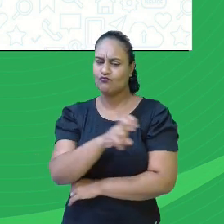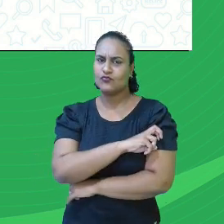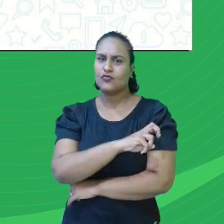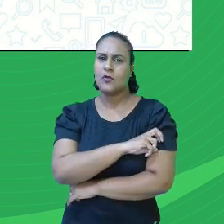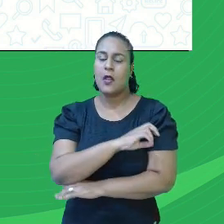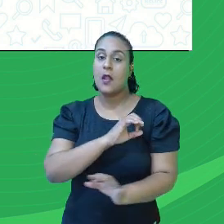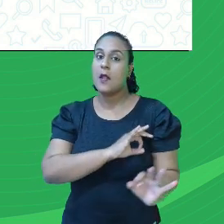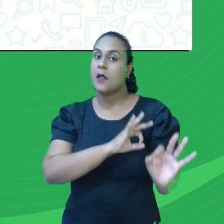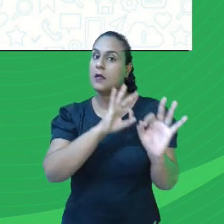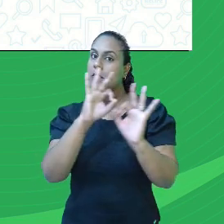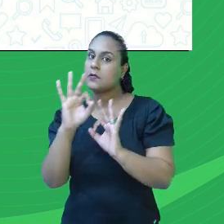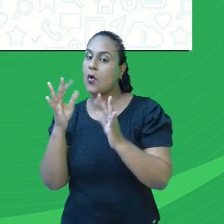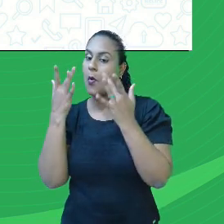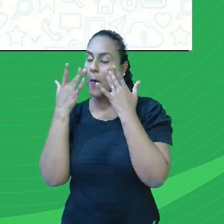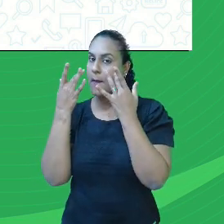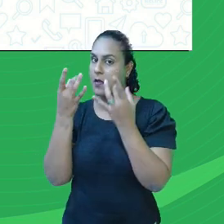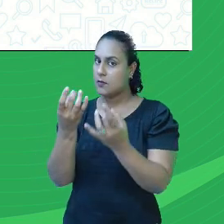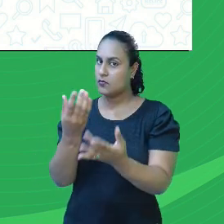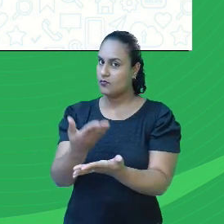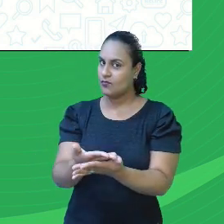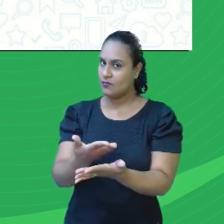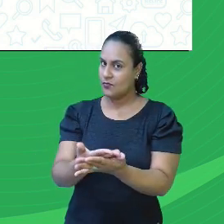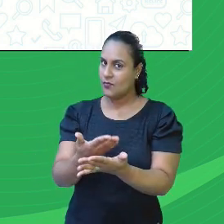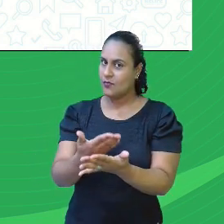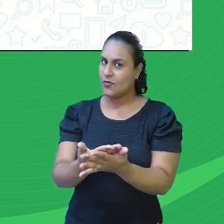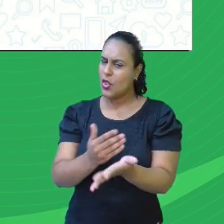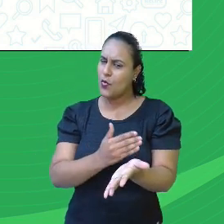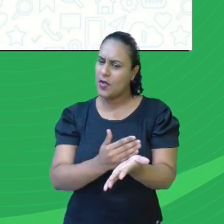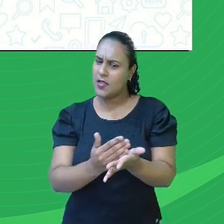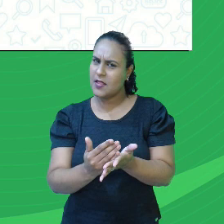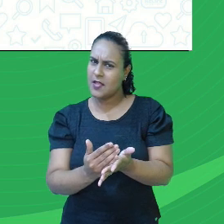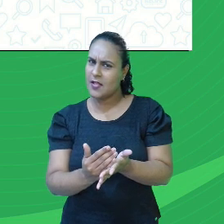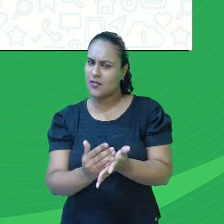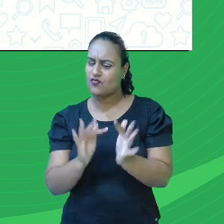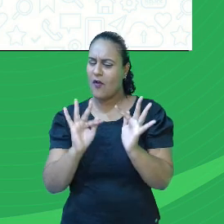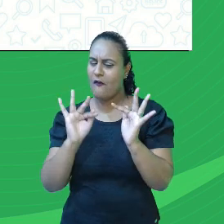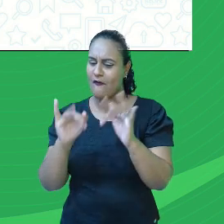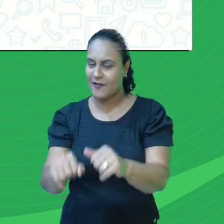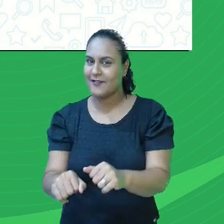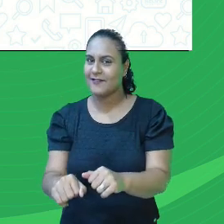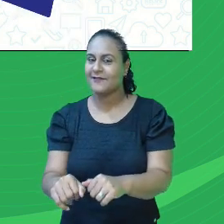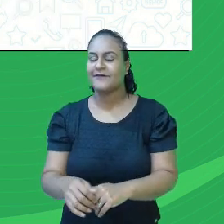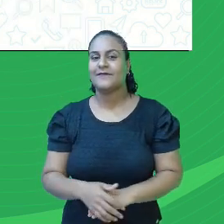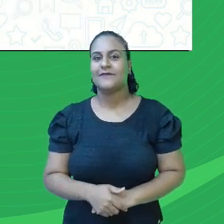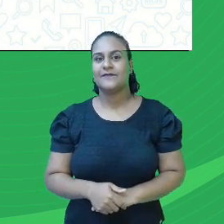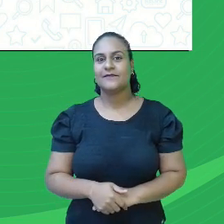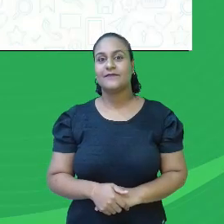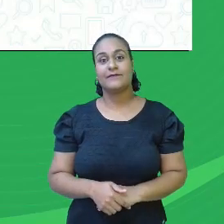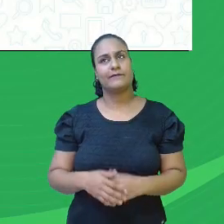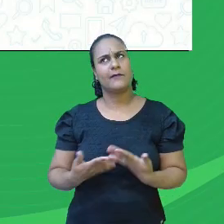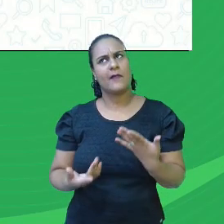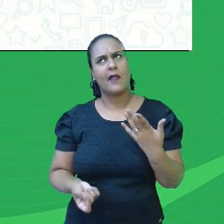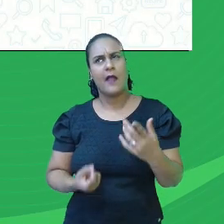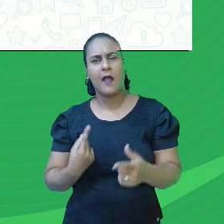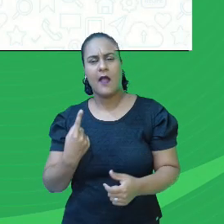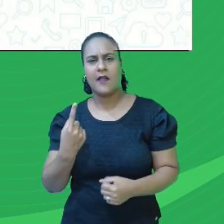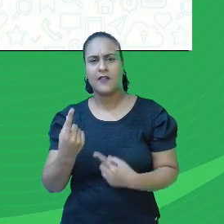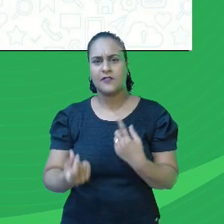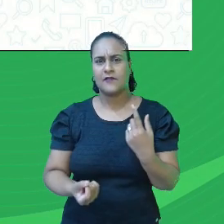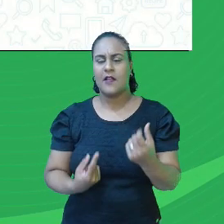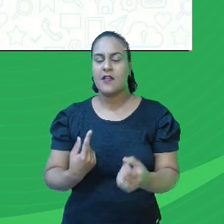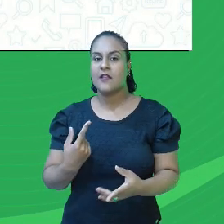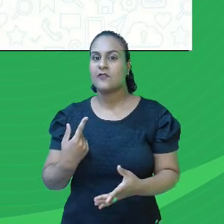me assistindo e prestando atenção na aula, do início ao fim. Bom, como de vez em quando eu gosto de trazer